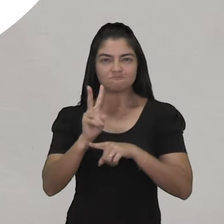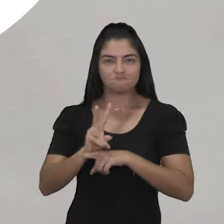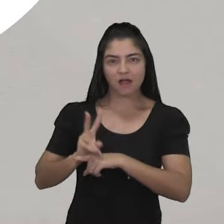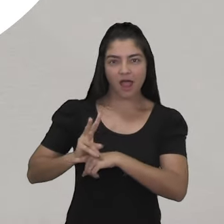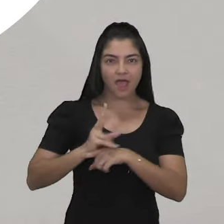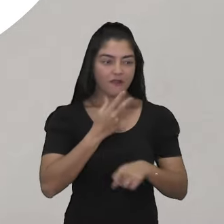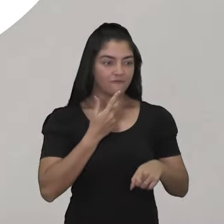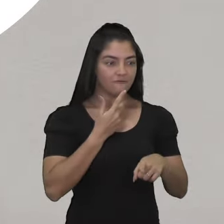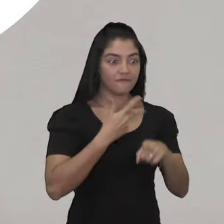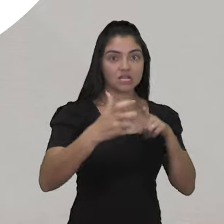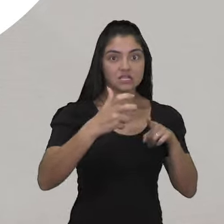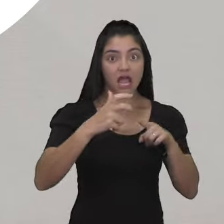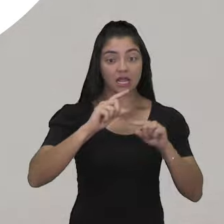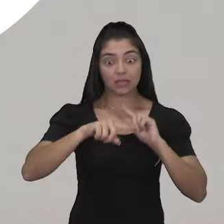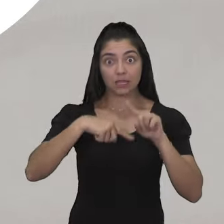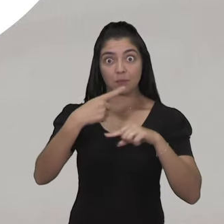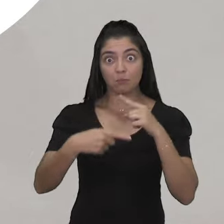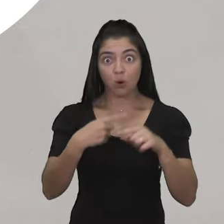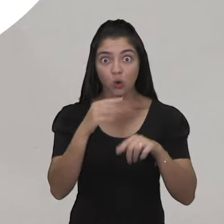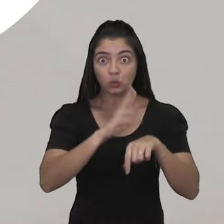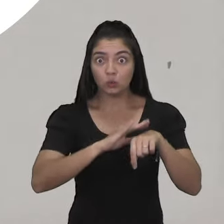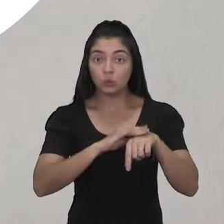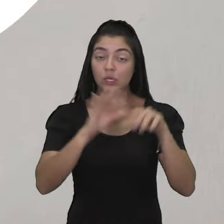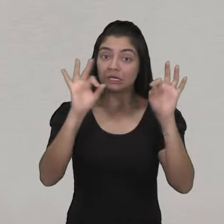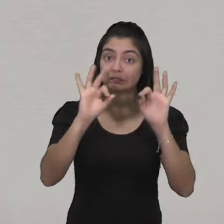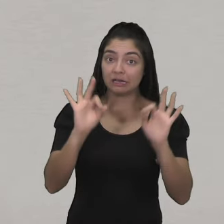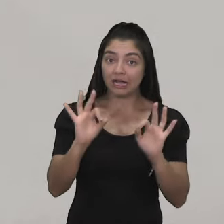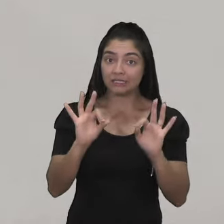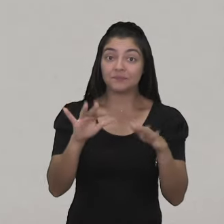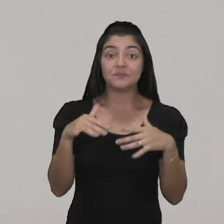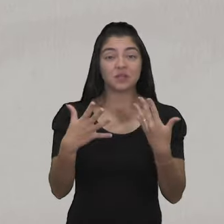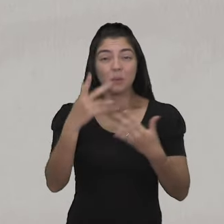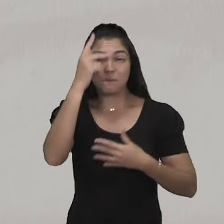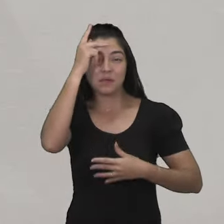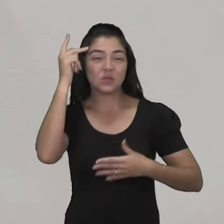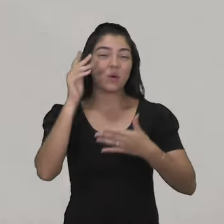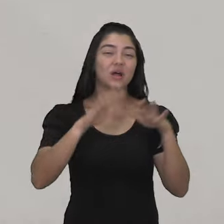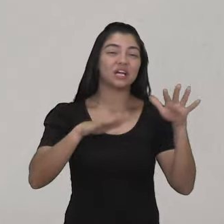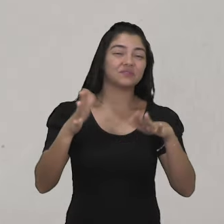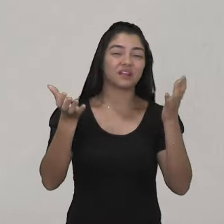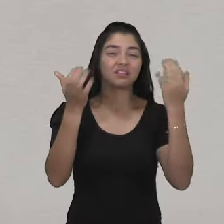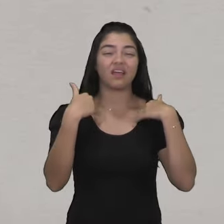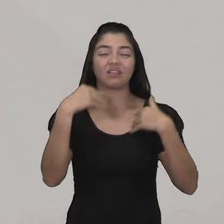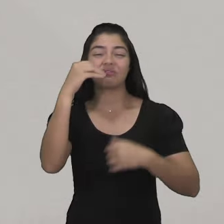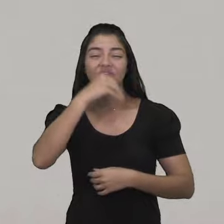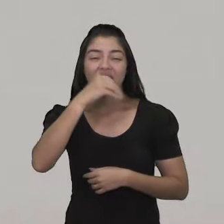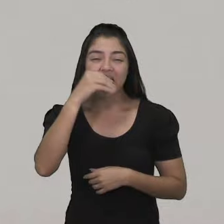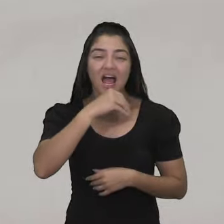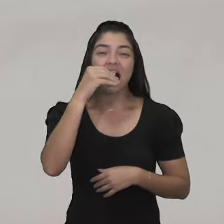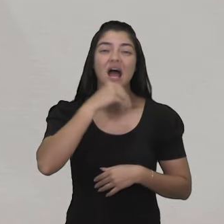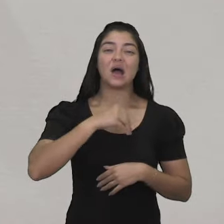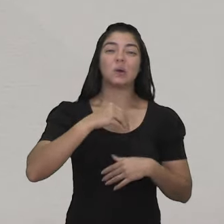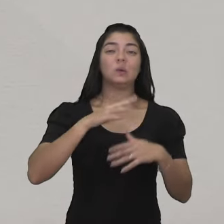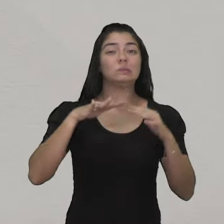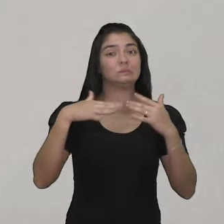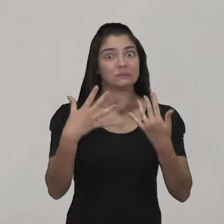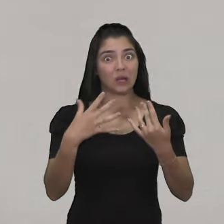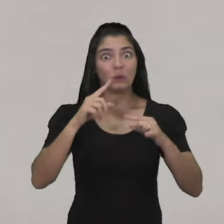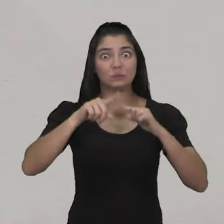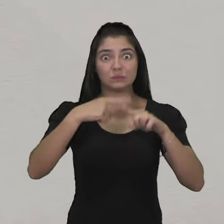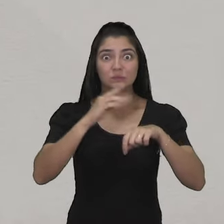destruir o bacilo e o indivíduo não evolui para a doença. Então o indivíduo que tem baixa imunidade vai apresentar lesões extremamente